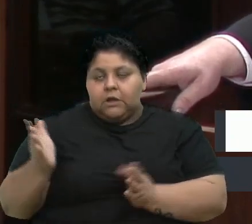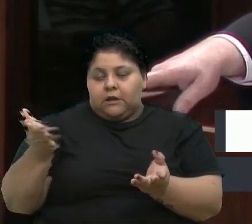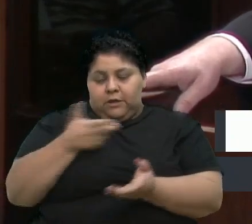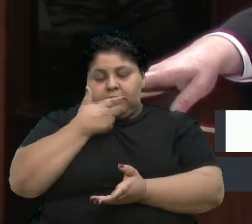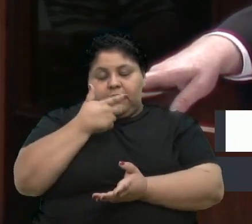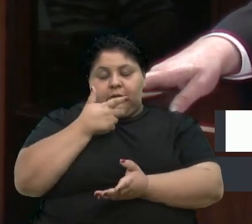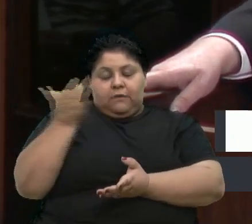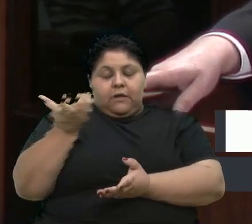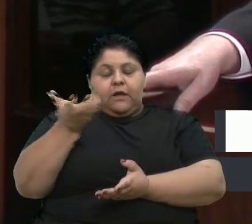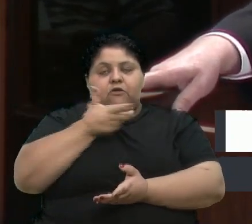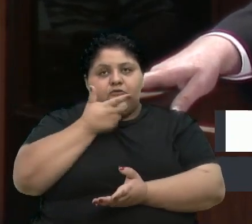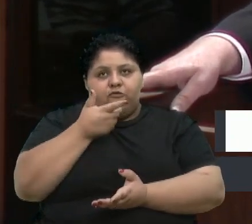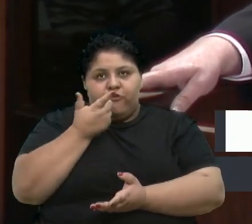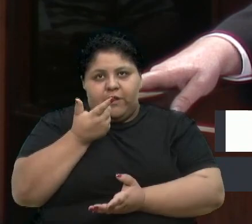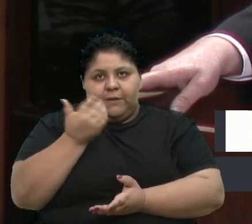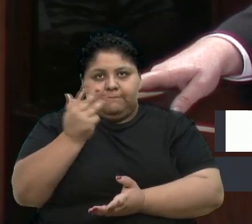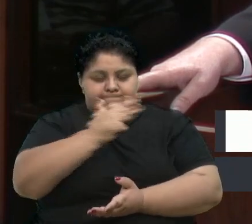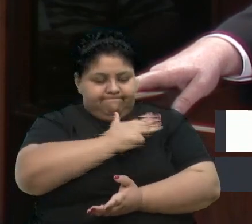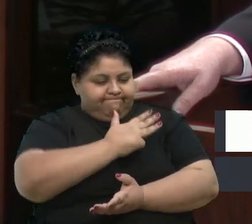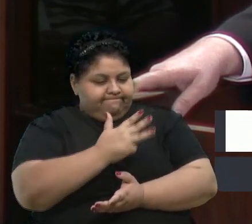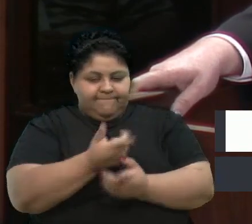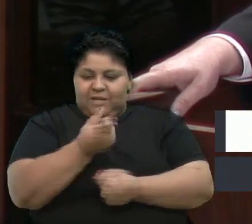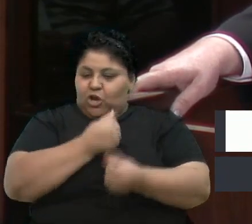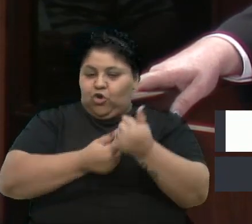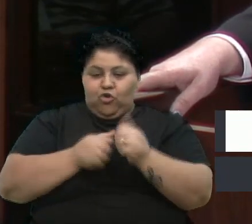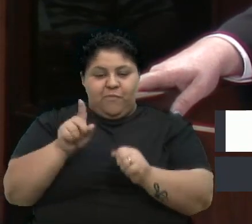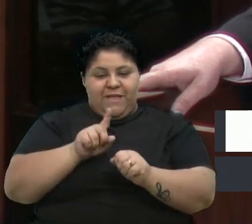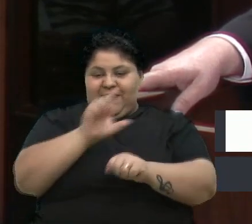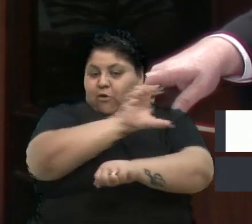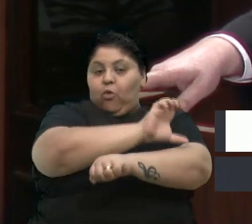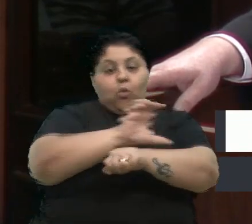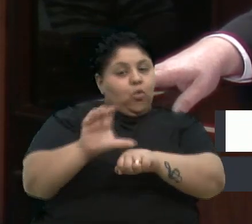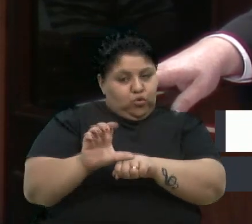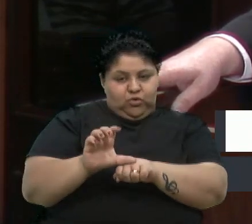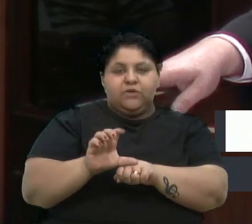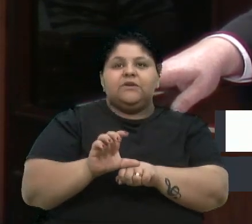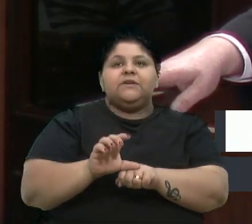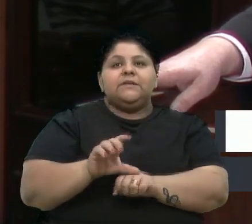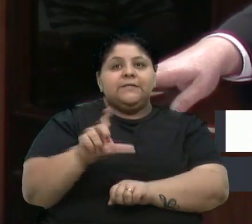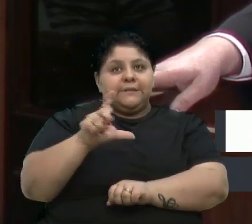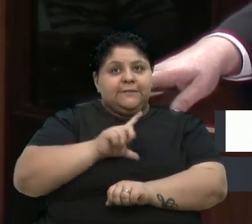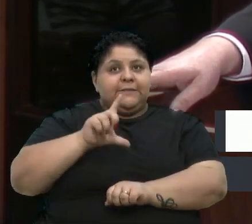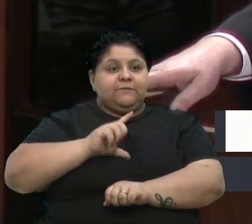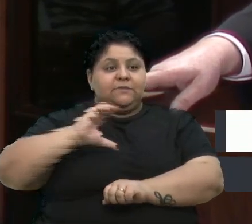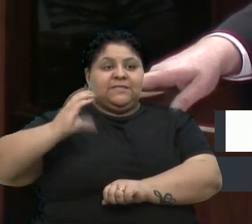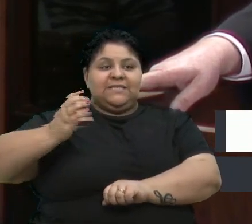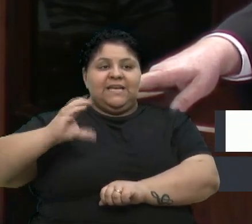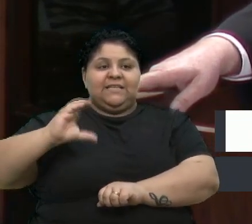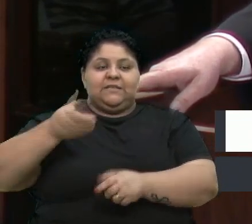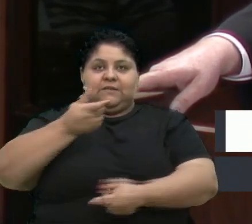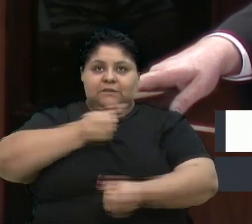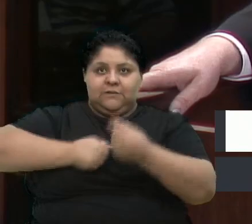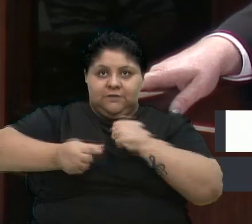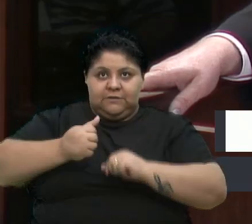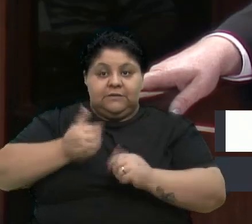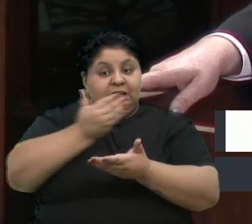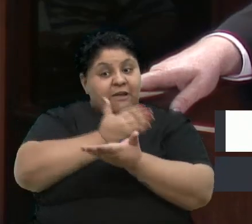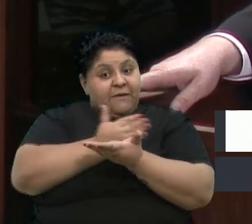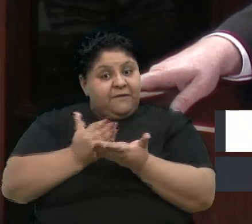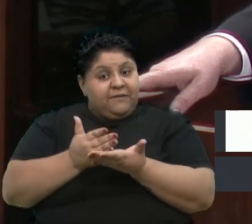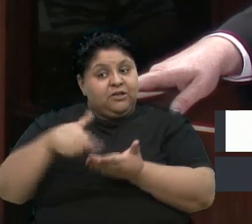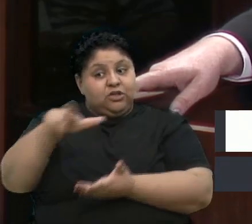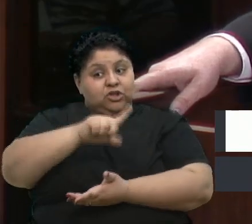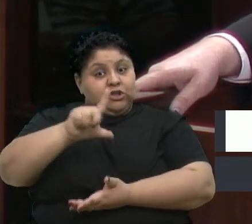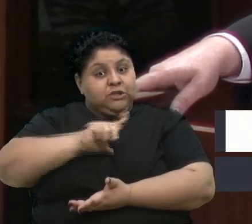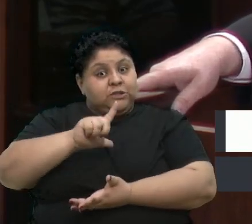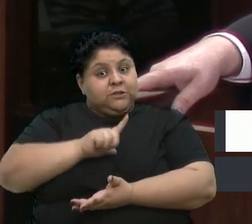presidente, que economia não é um curso, não, são ciências econômicas. E, a partir disso, nós temos que